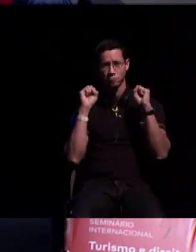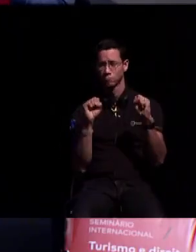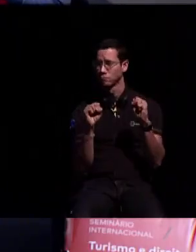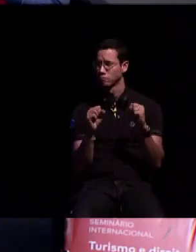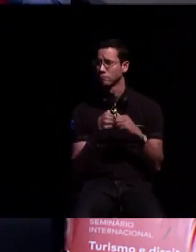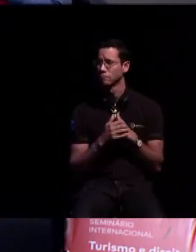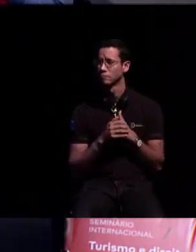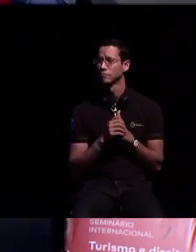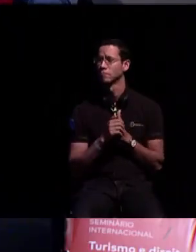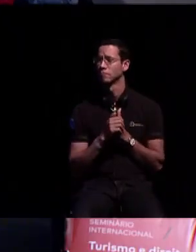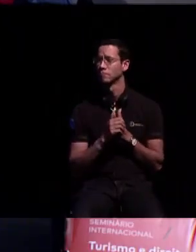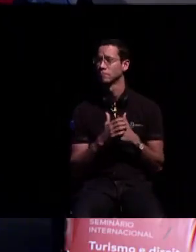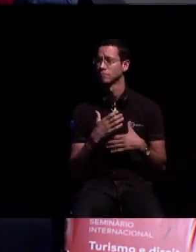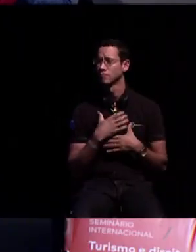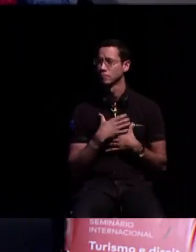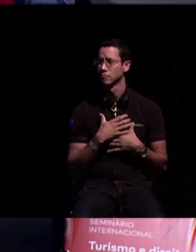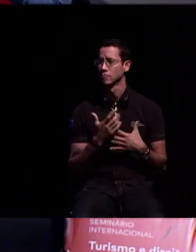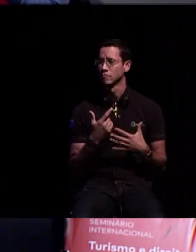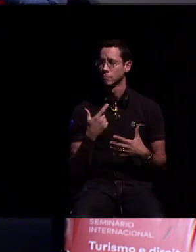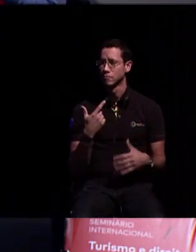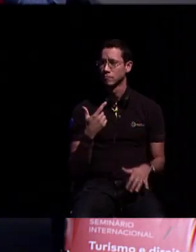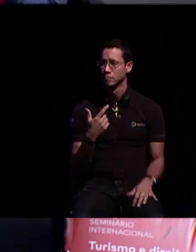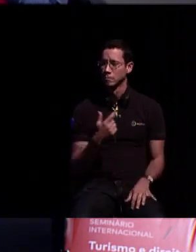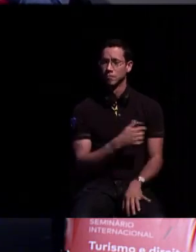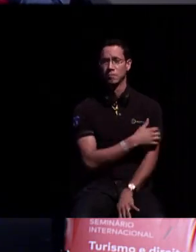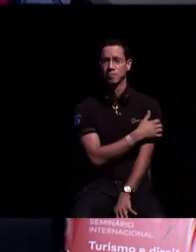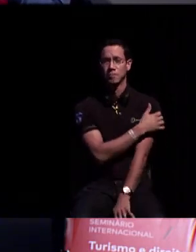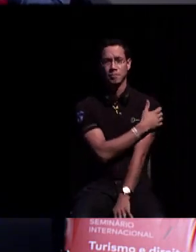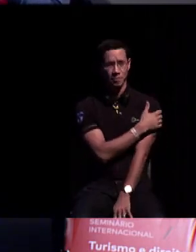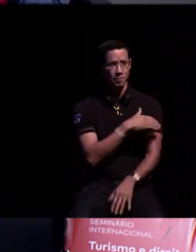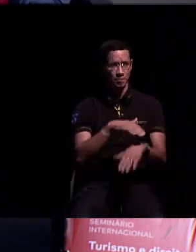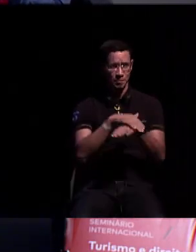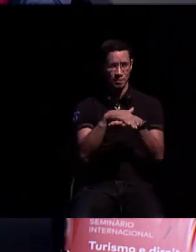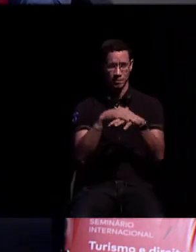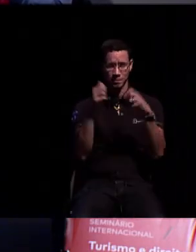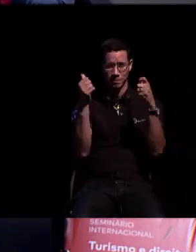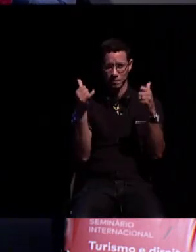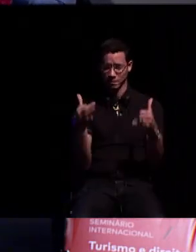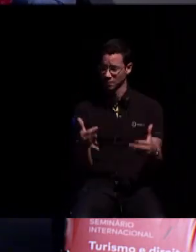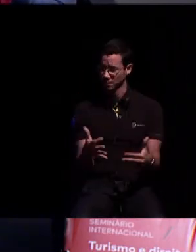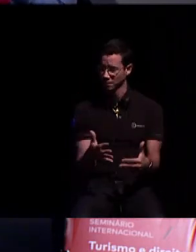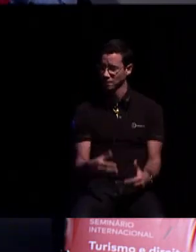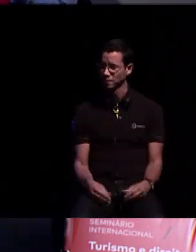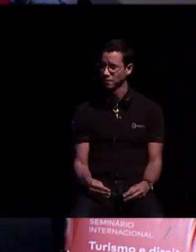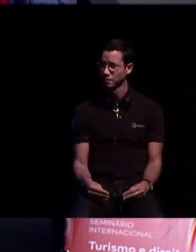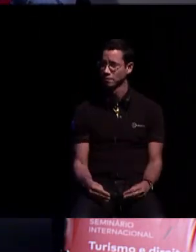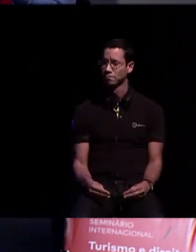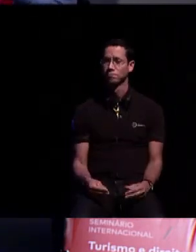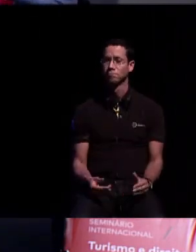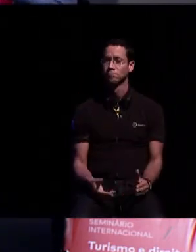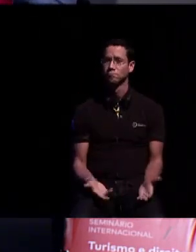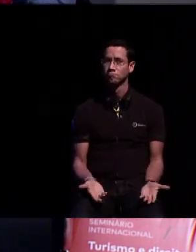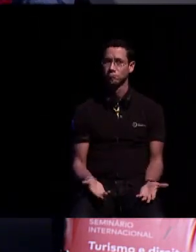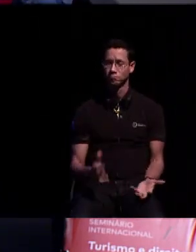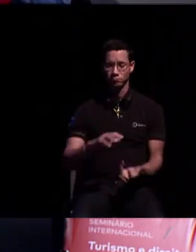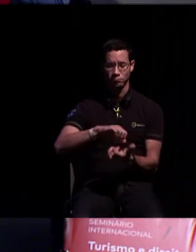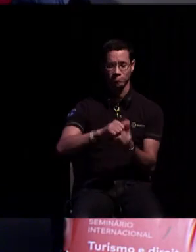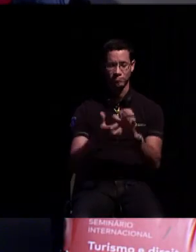Yo creo que puede tener un punto, quer dizer, aquel punto que yo tenía conversado antes sobre como artesanato,